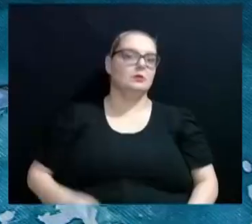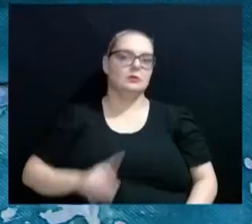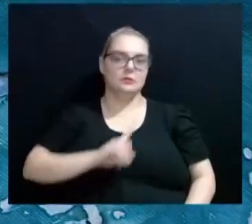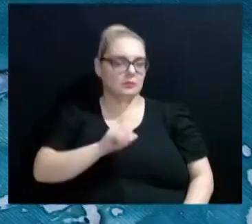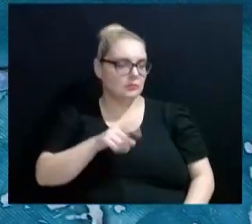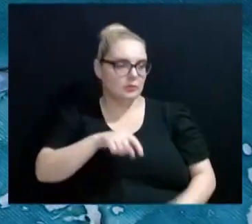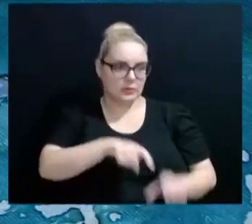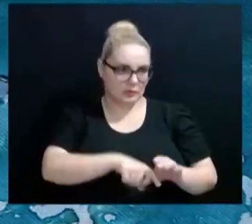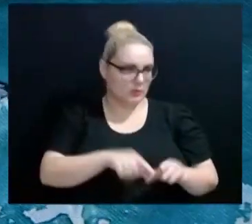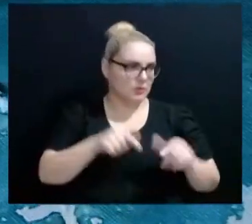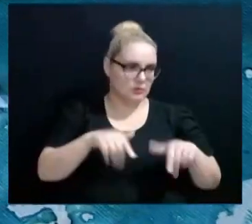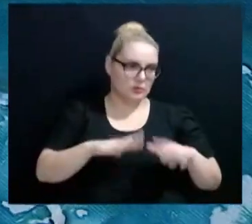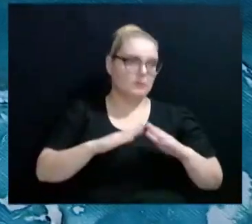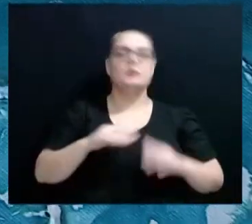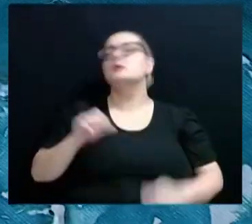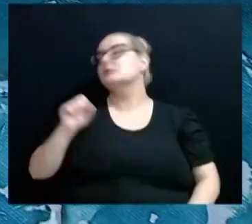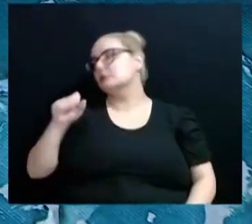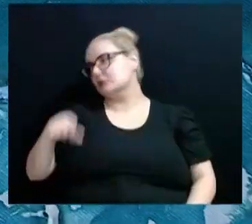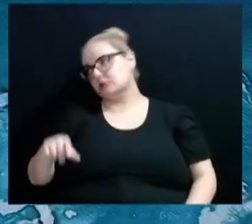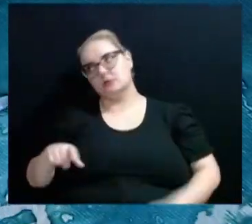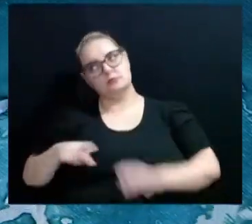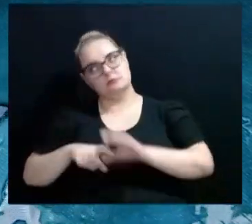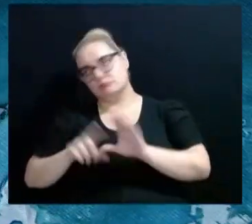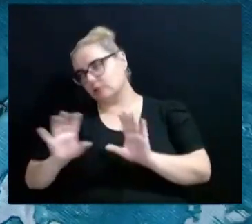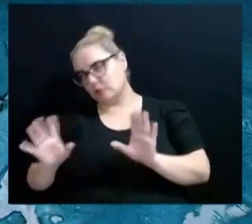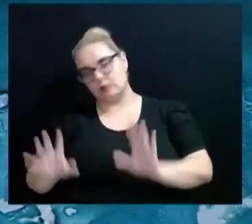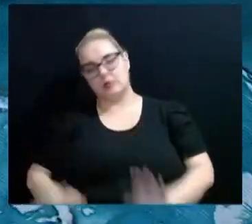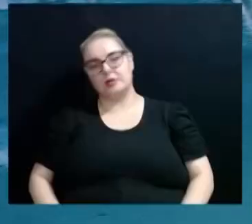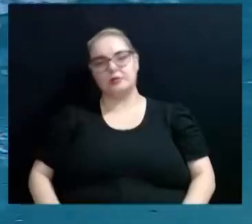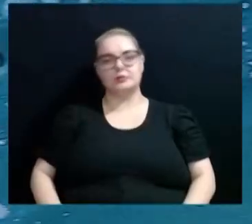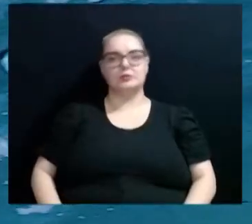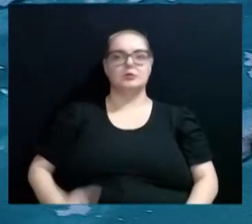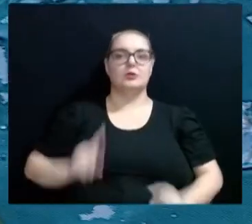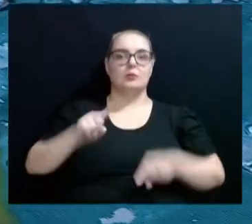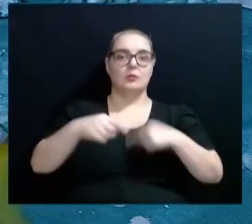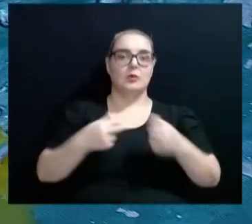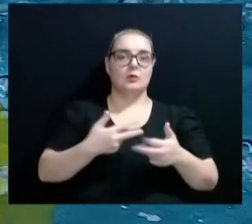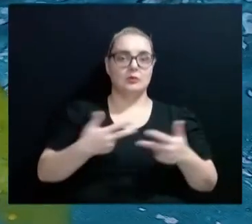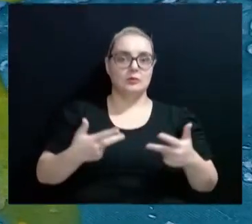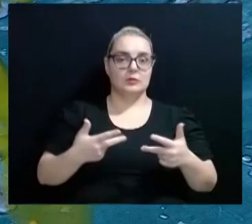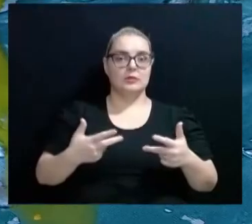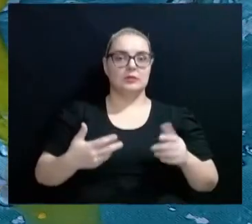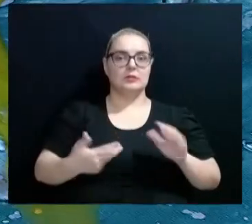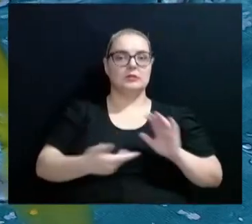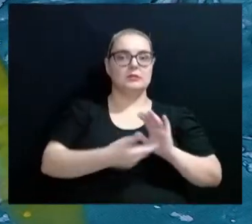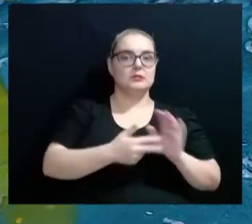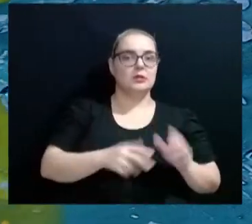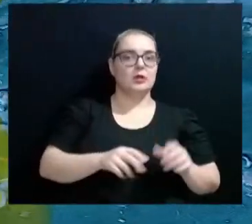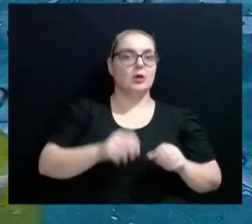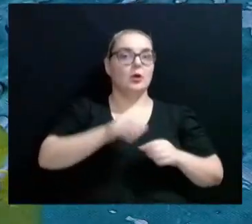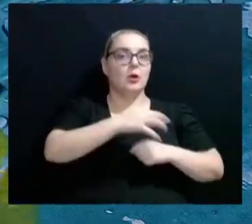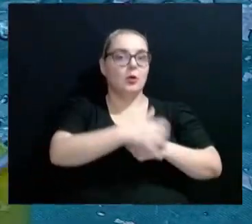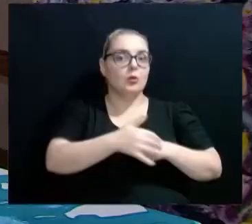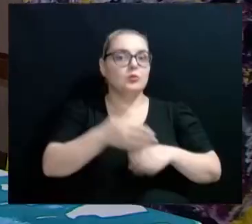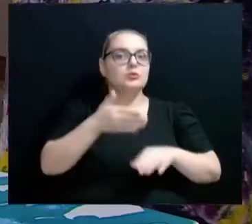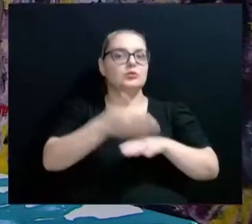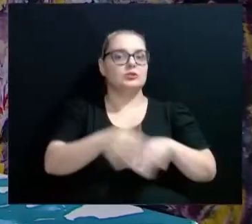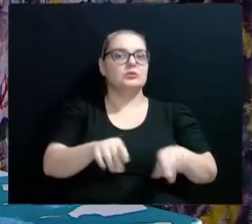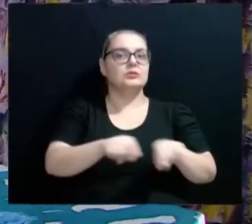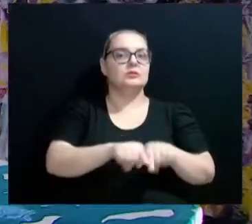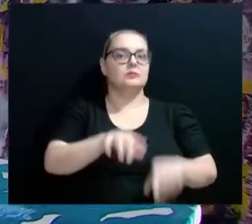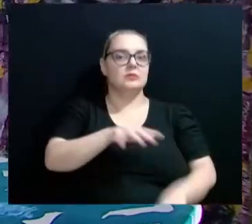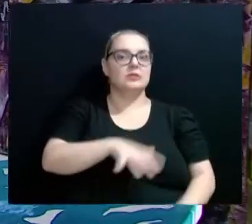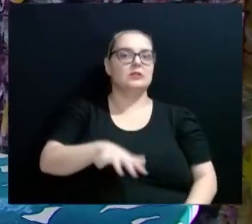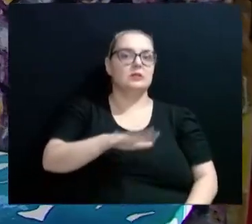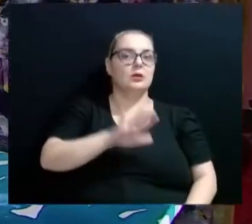Então, isso independe do lugar onde você mora? Independe. Outra coisa nesse sentido, e o digital? Ele